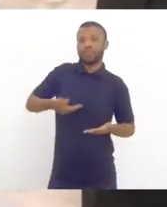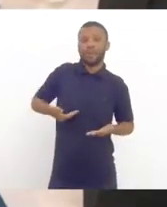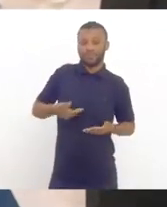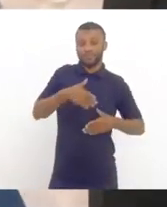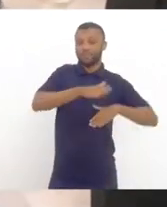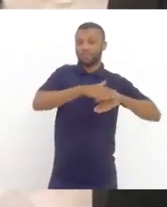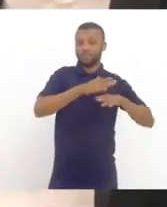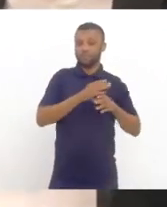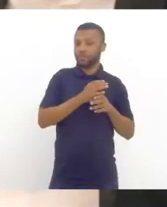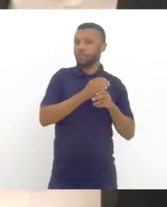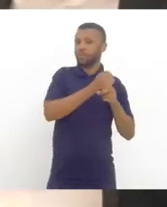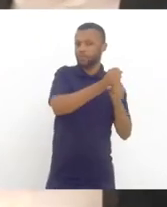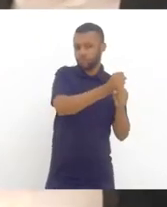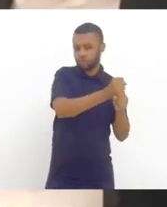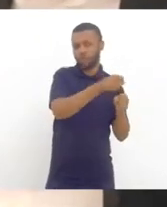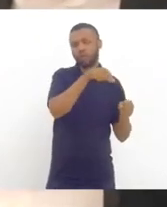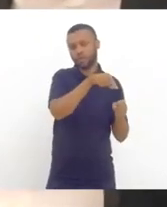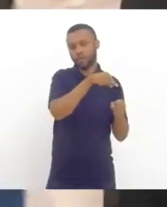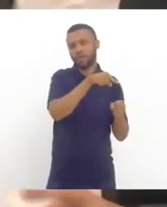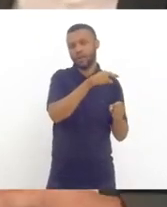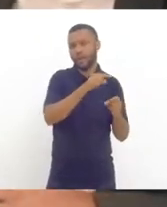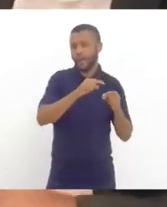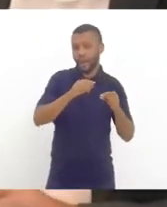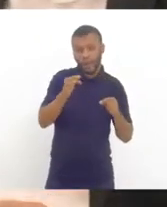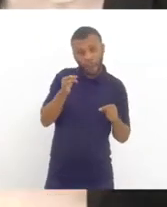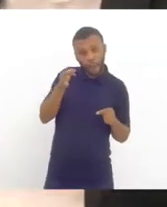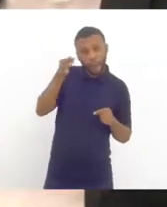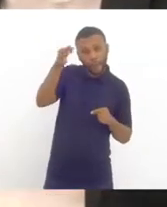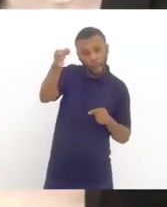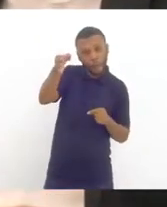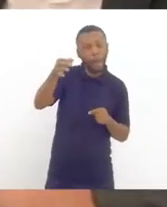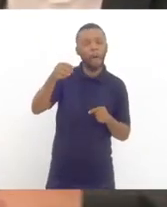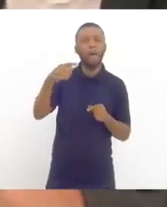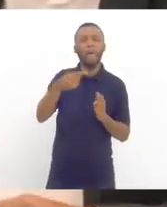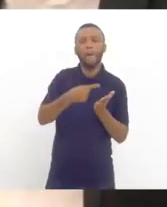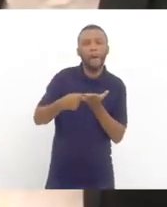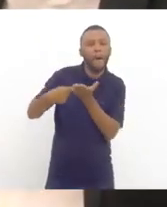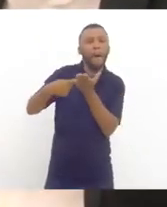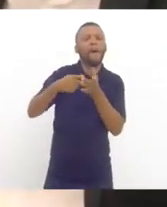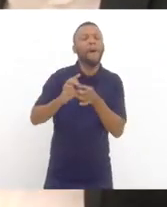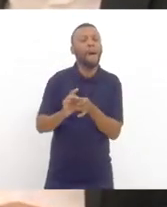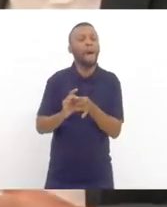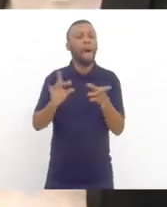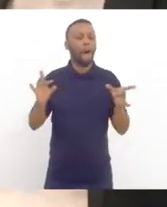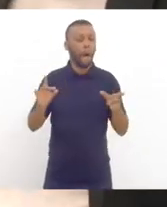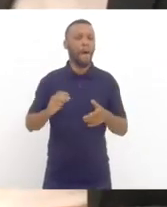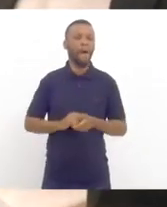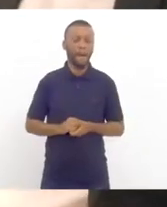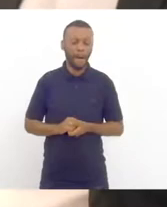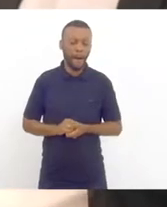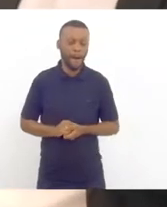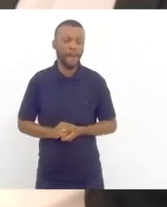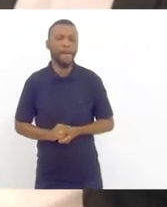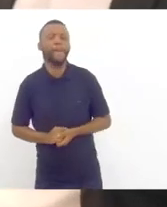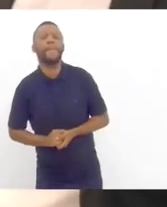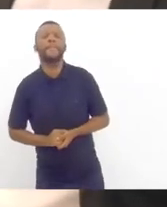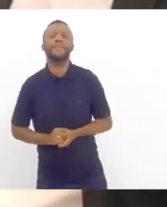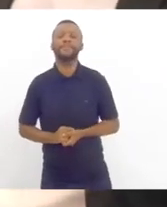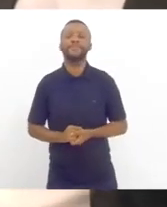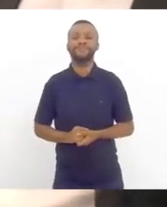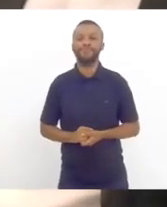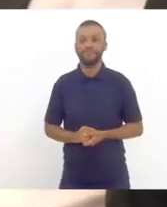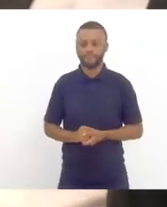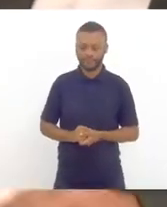trazer esse cálculo. Depois, mais para frente, eles devem disponibilizar isso. Muito obrigada.